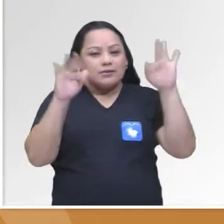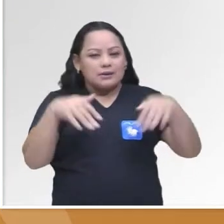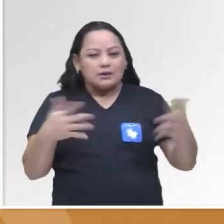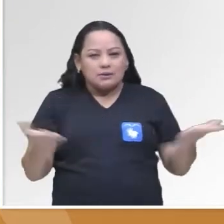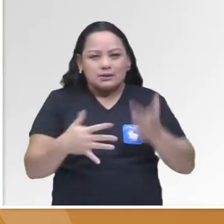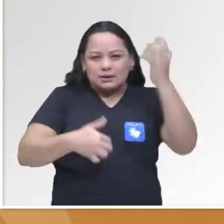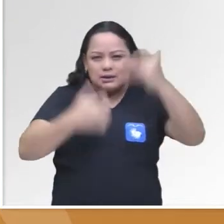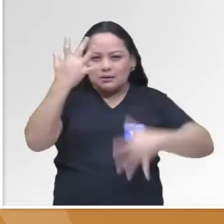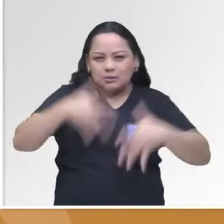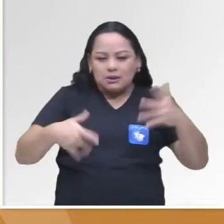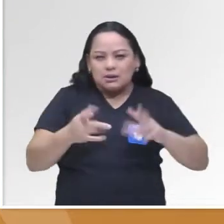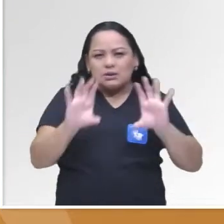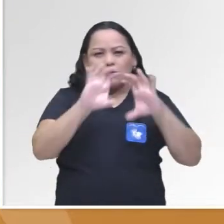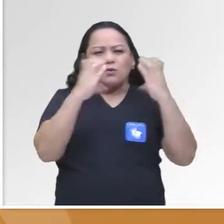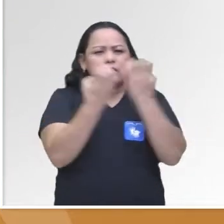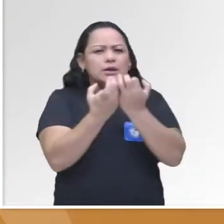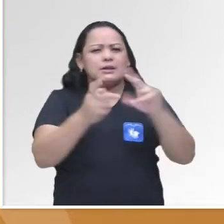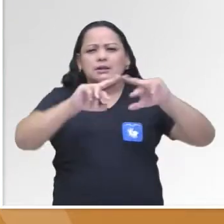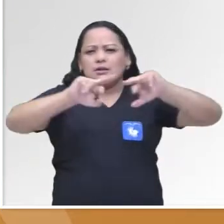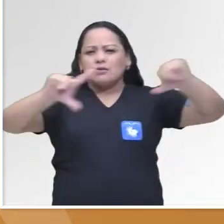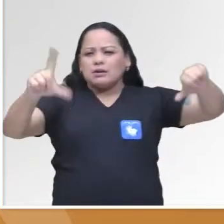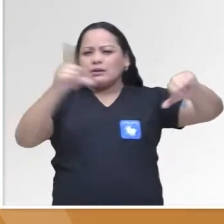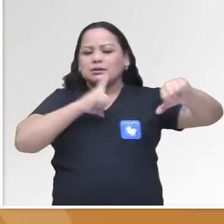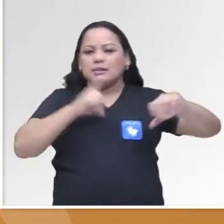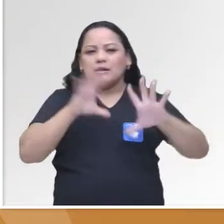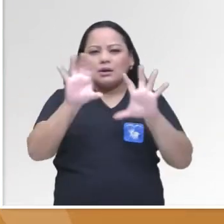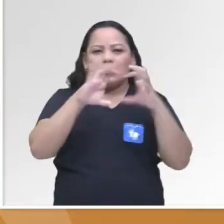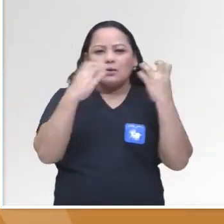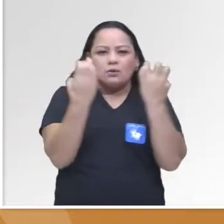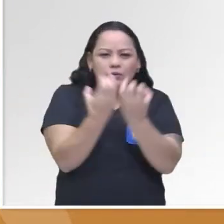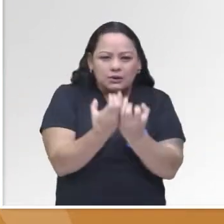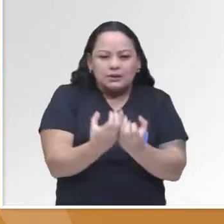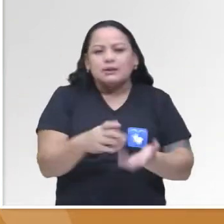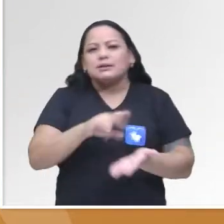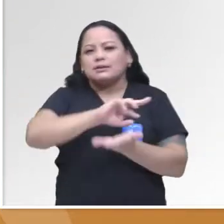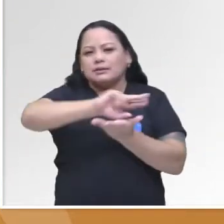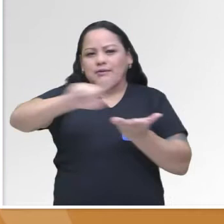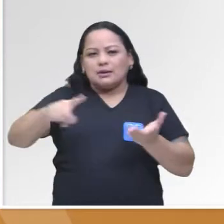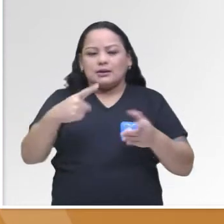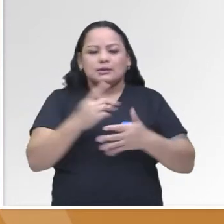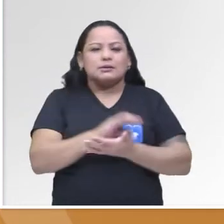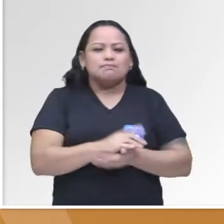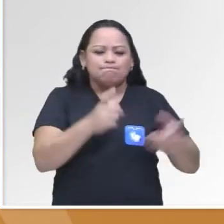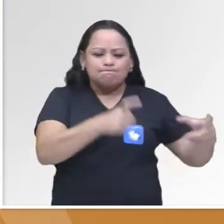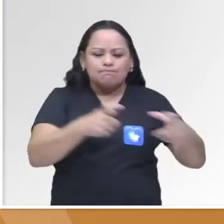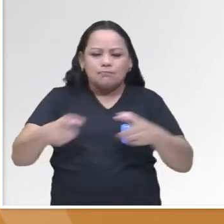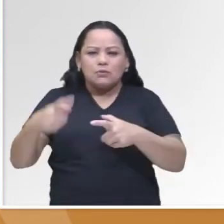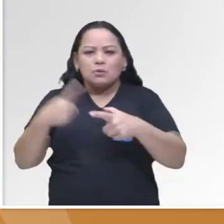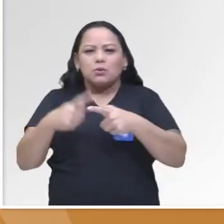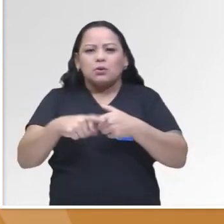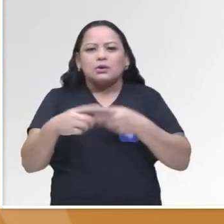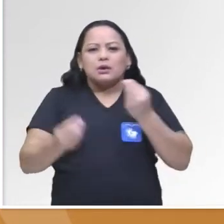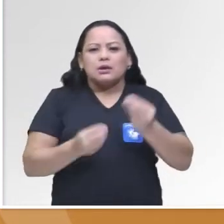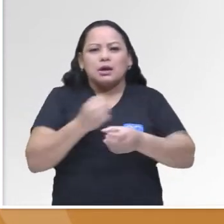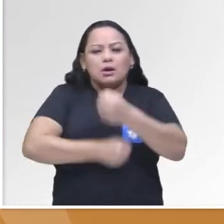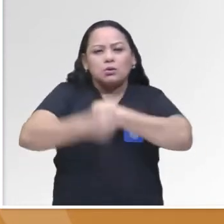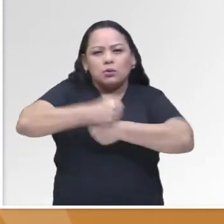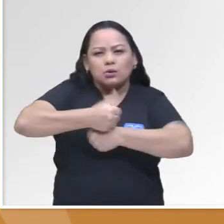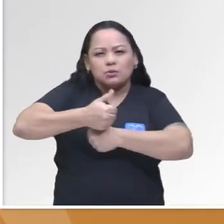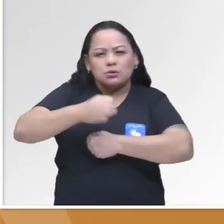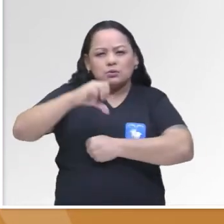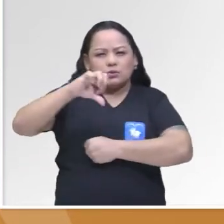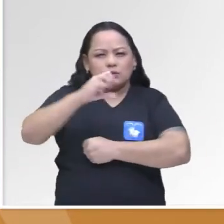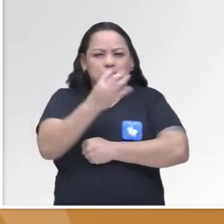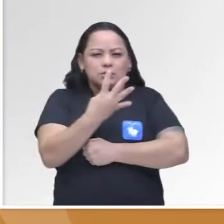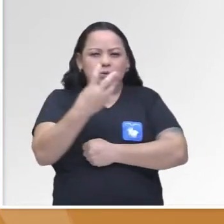diversas conferências foram realizadas. Conferência de Alta, Conferência de Potsdam, de Teherã, já em 1943,